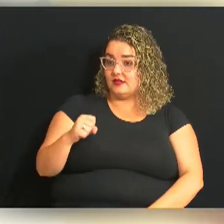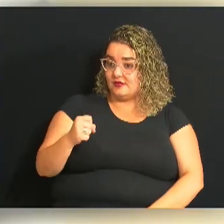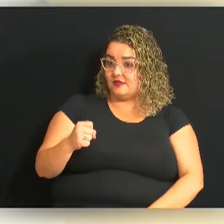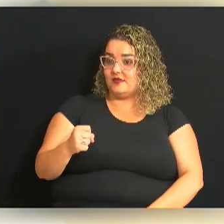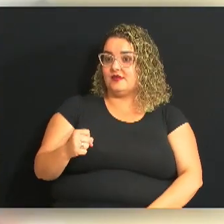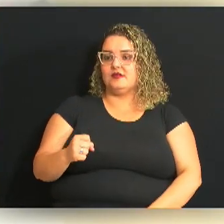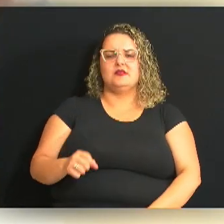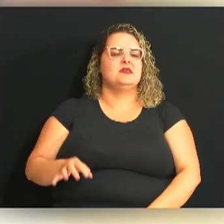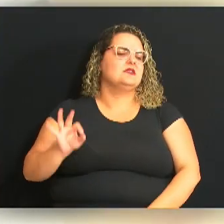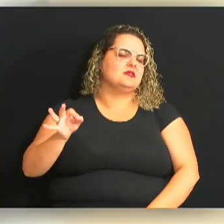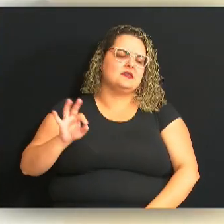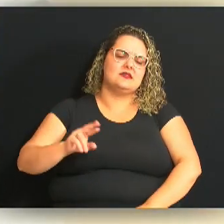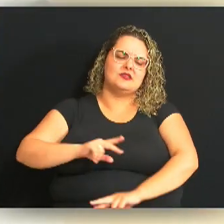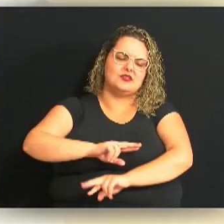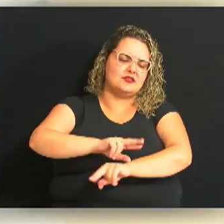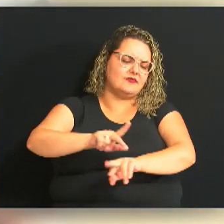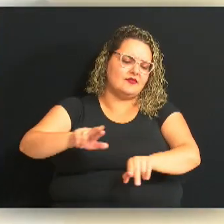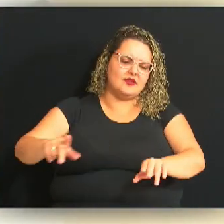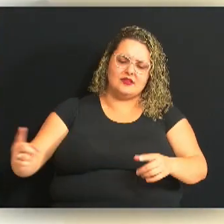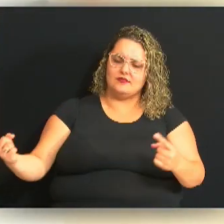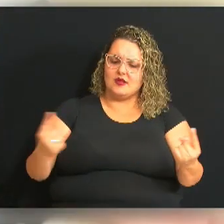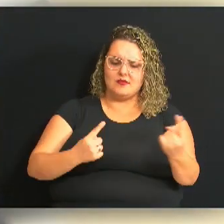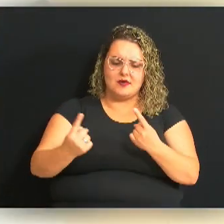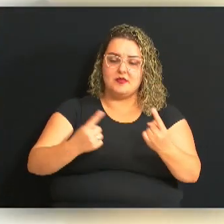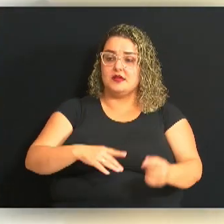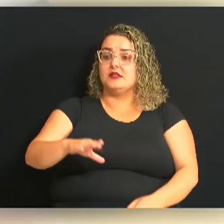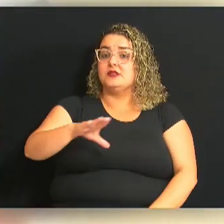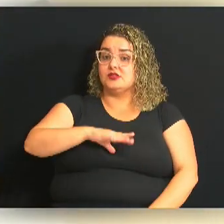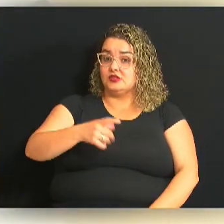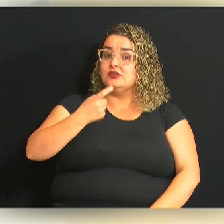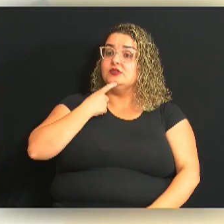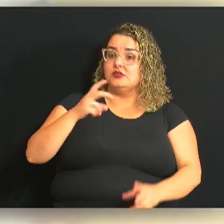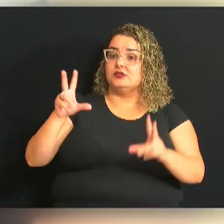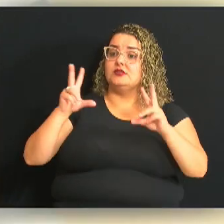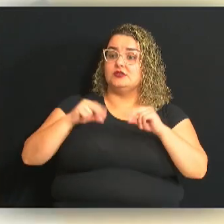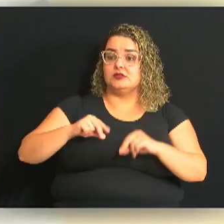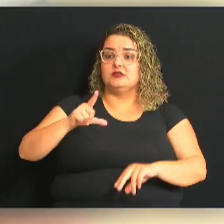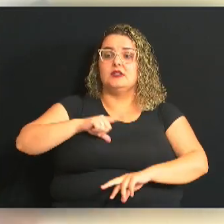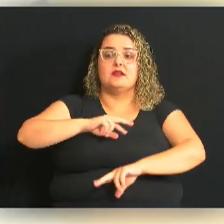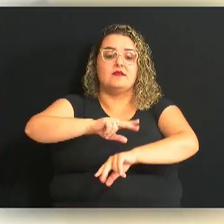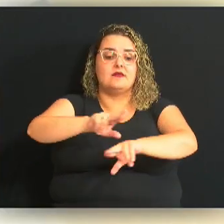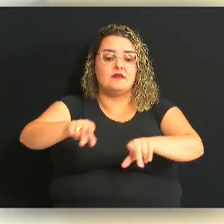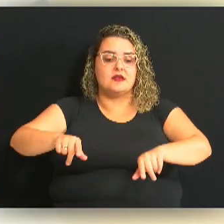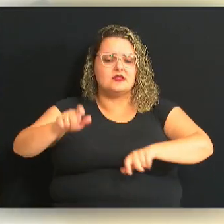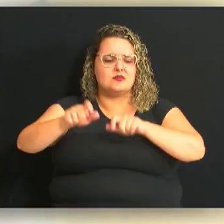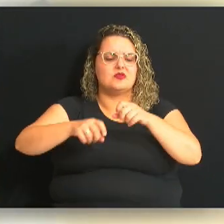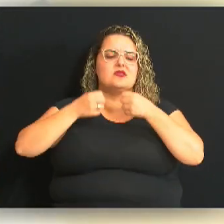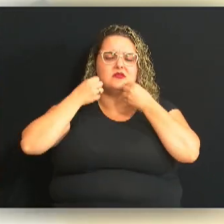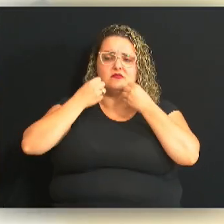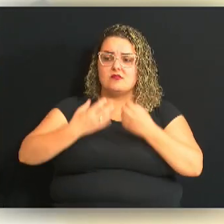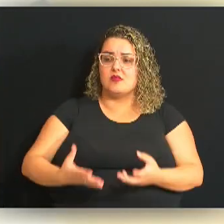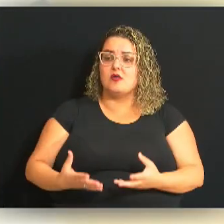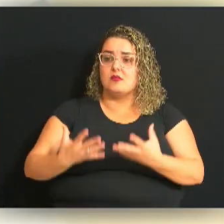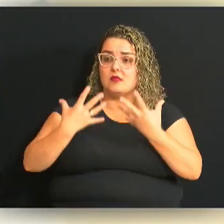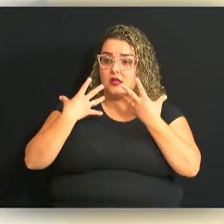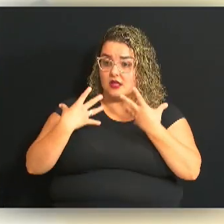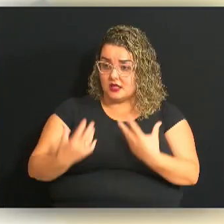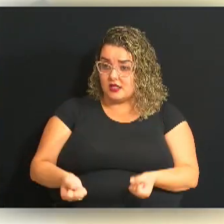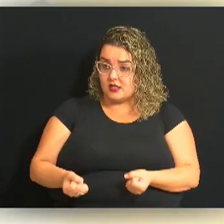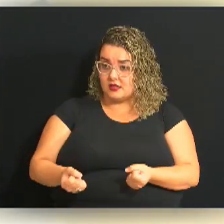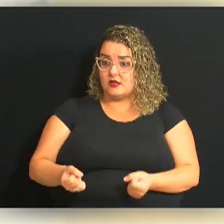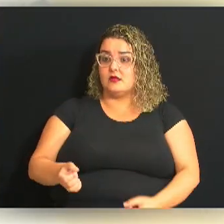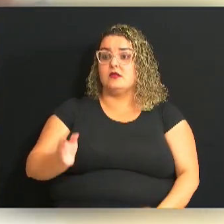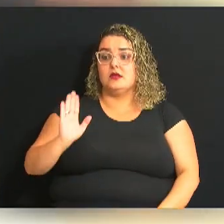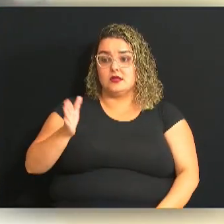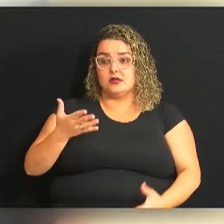certeza virão muitas outras, né? Campinas merece e tem muita gente boa ainda para receber, que já